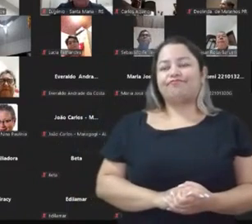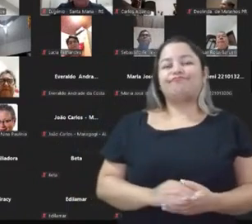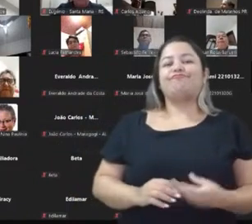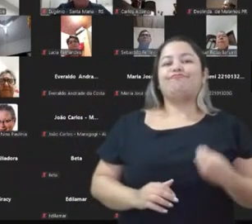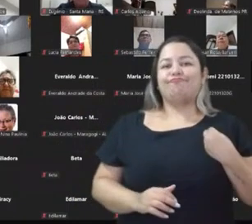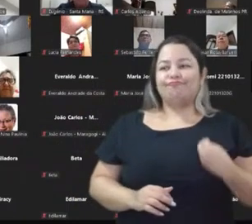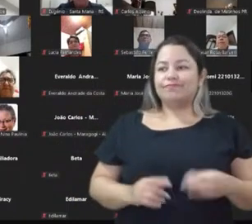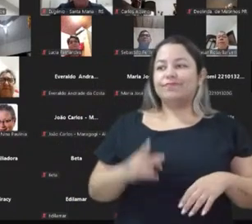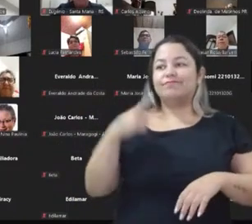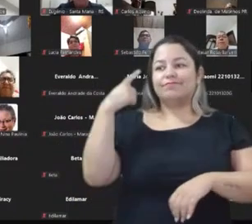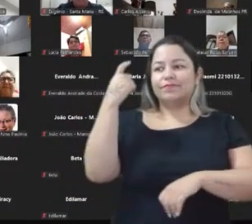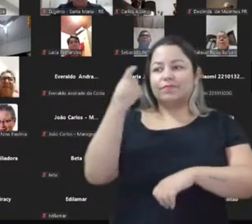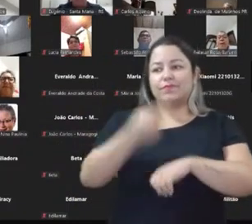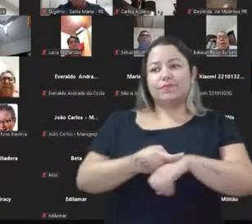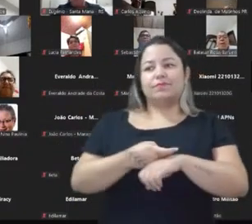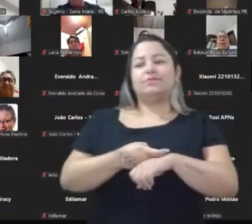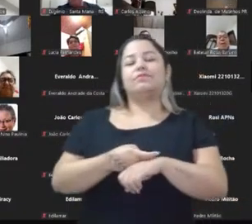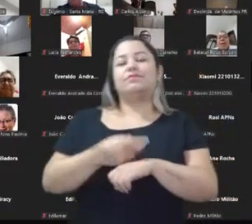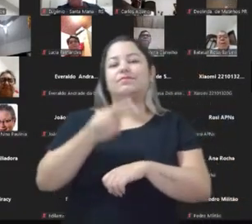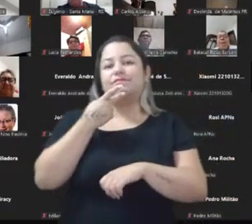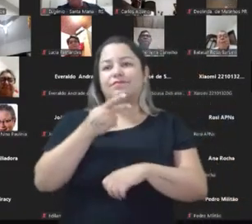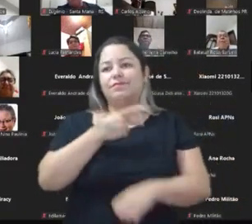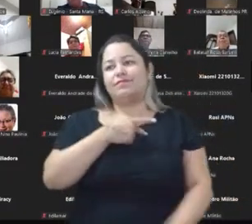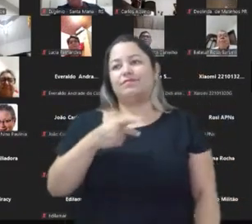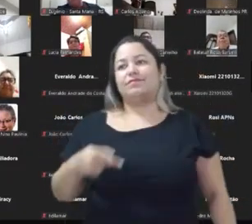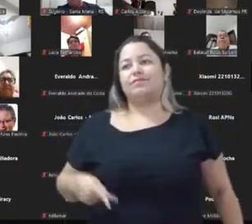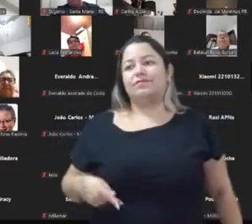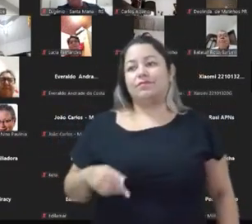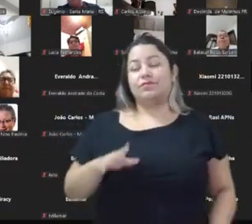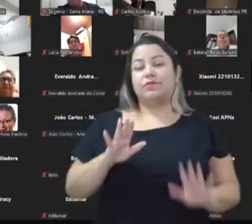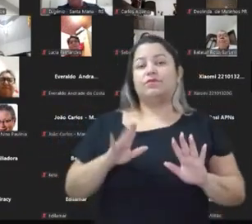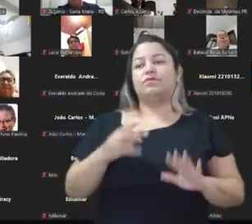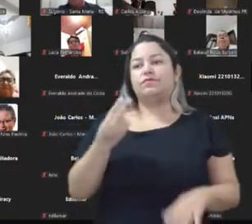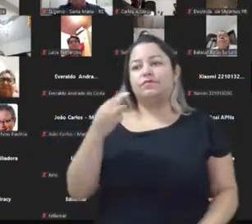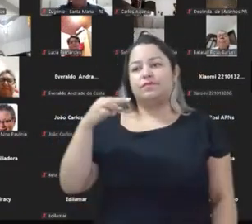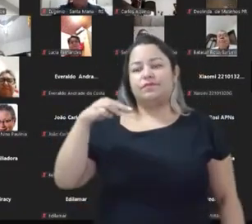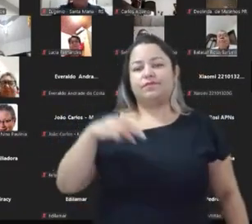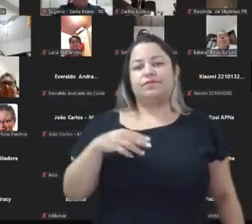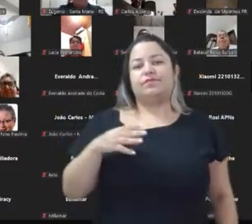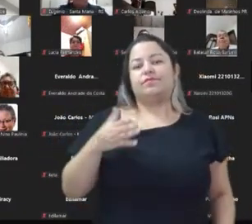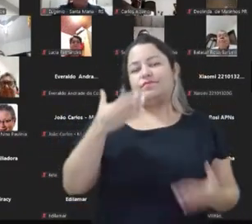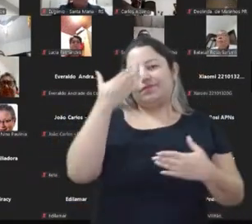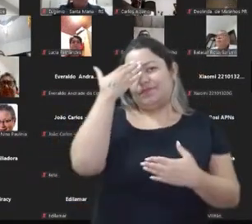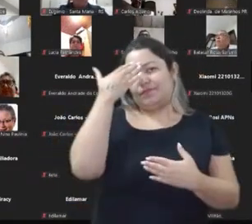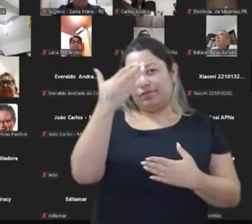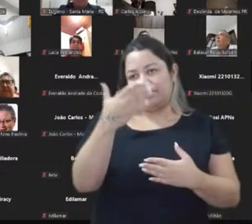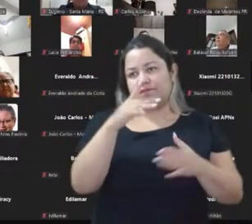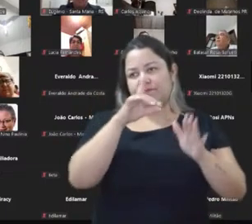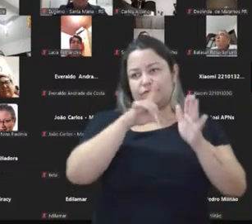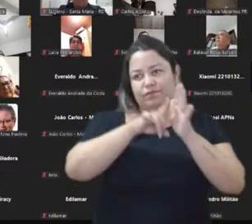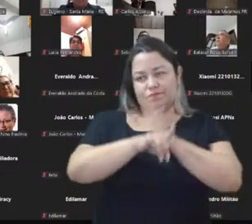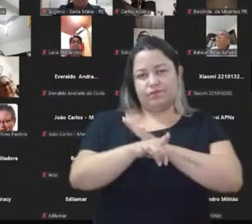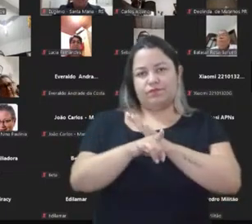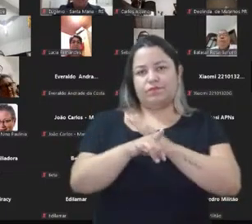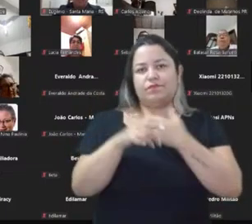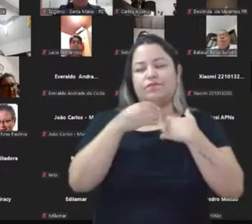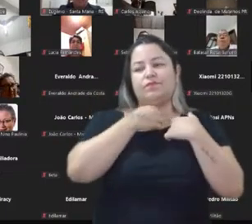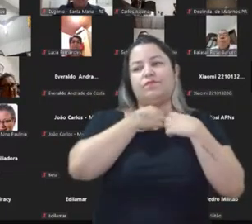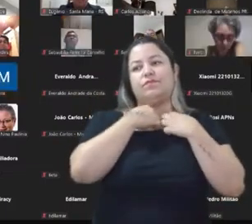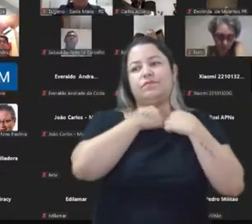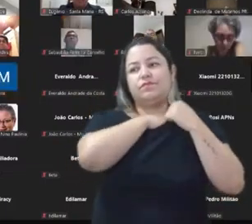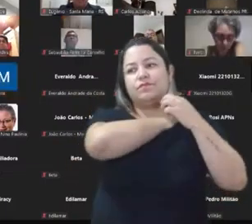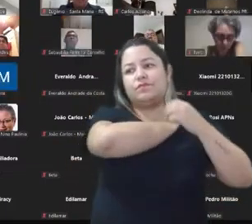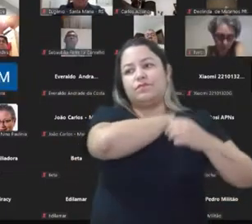como di presidente ocoto do minutos Tainara obrigado pela pergunta eh eu acho que eu vou